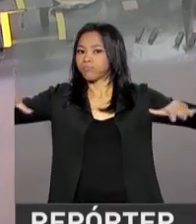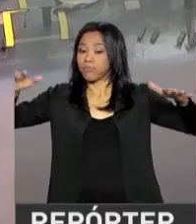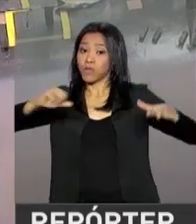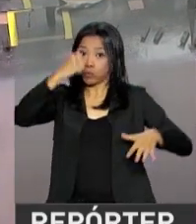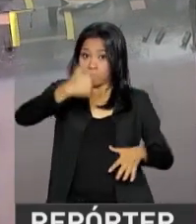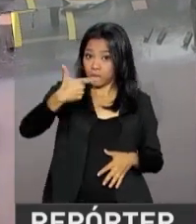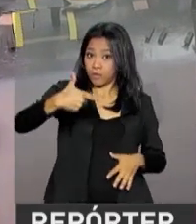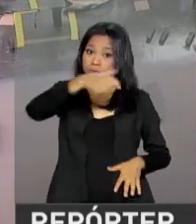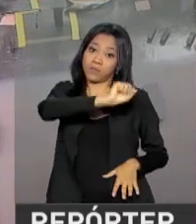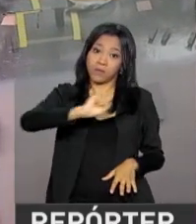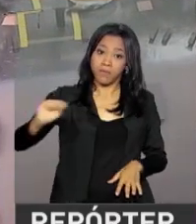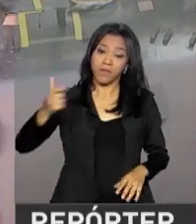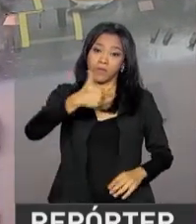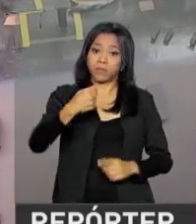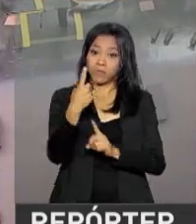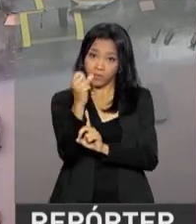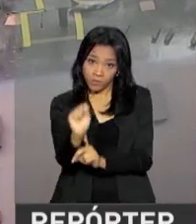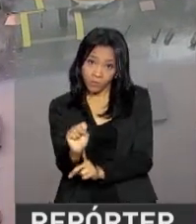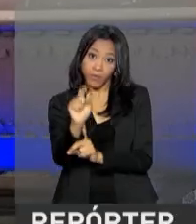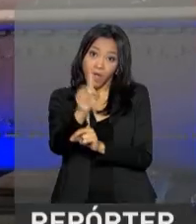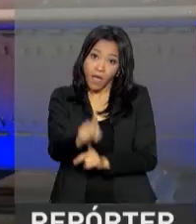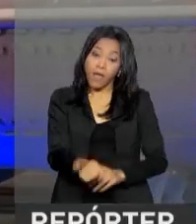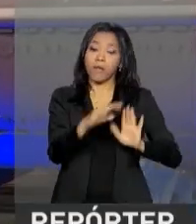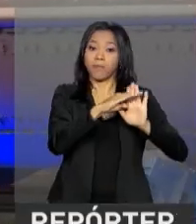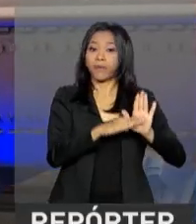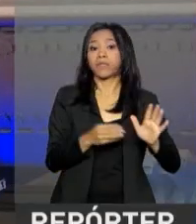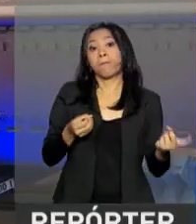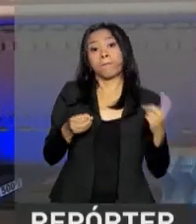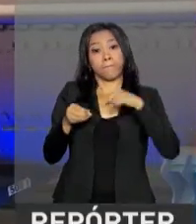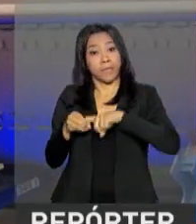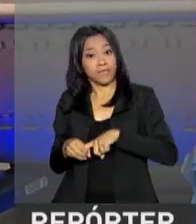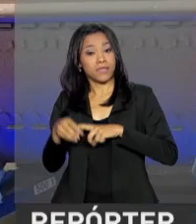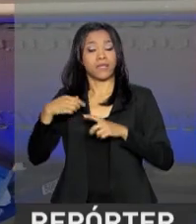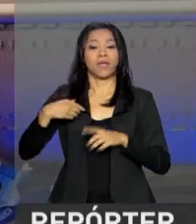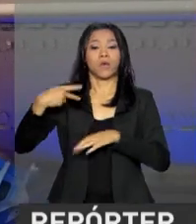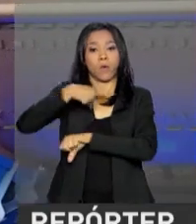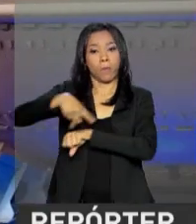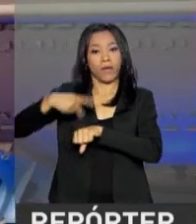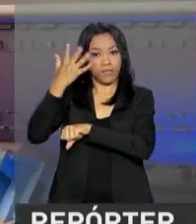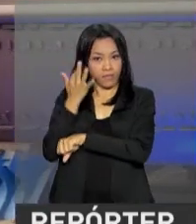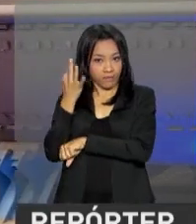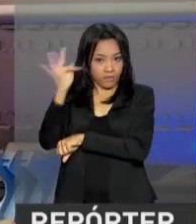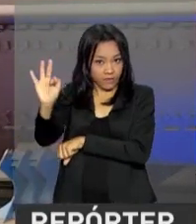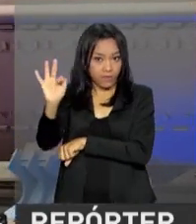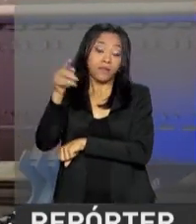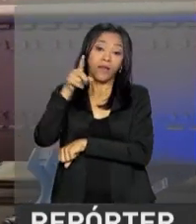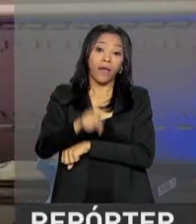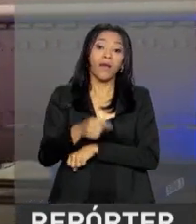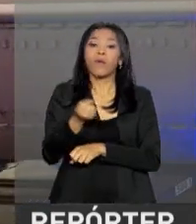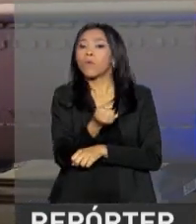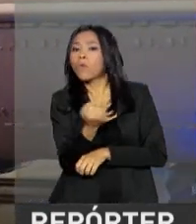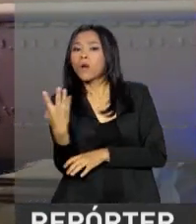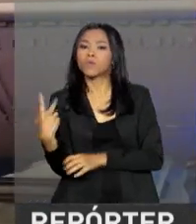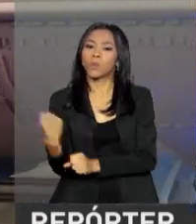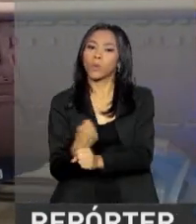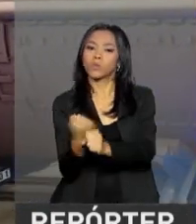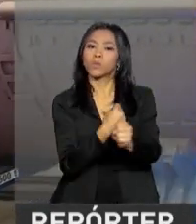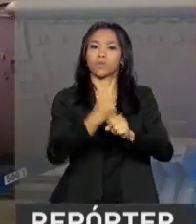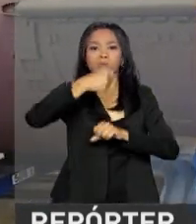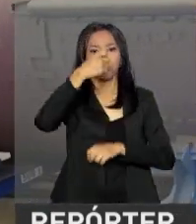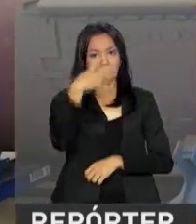2018 o programa desenvolvido em parceria com a frança o prosub prevê a construção de quatro submarinos convencionais